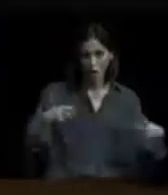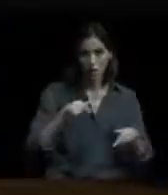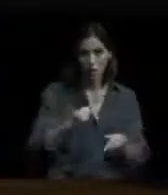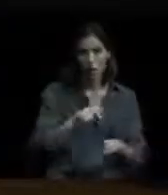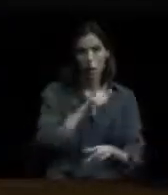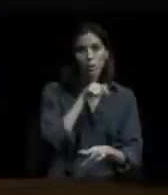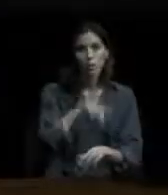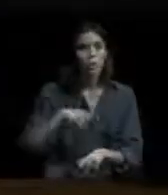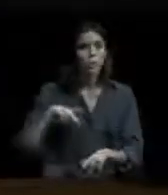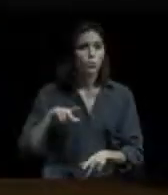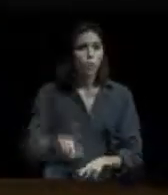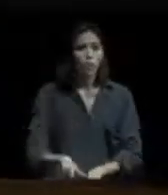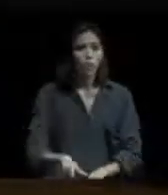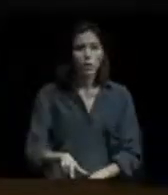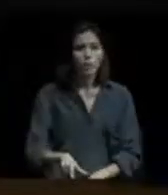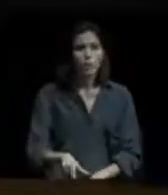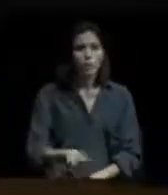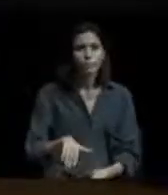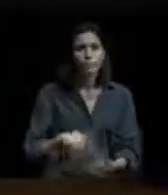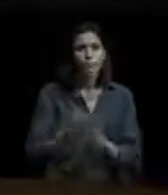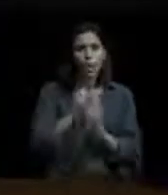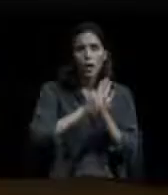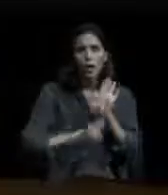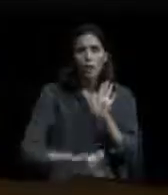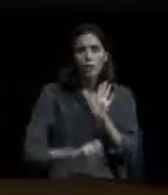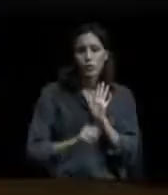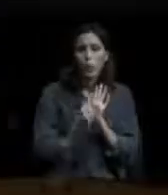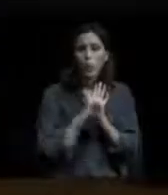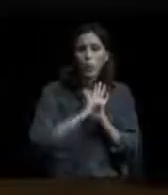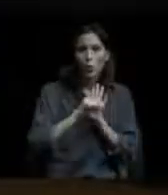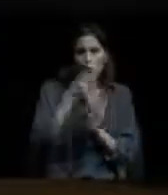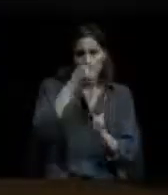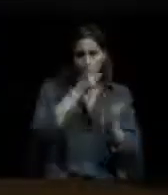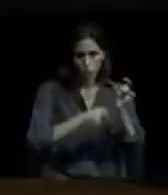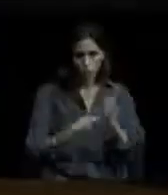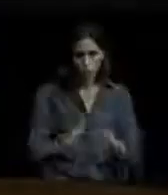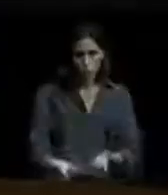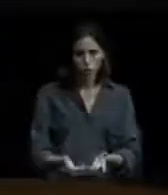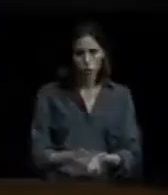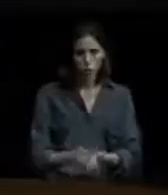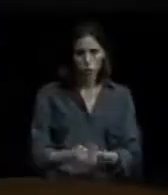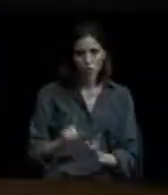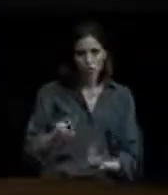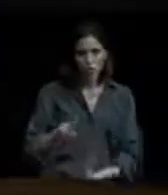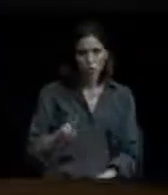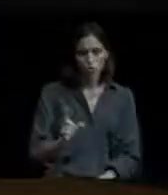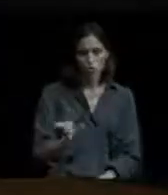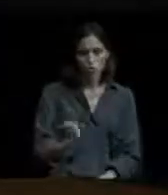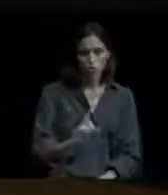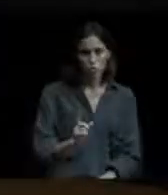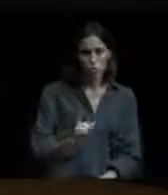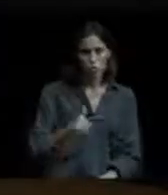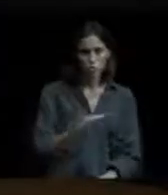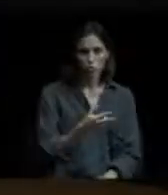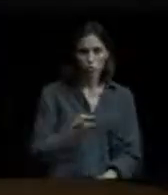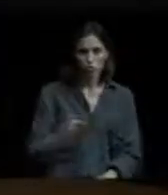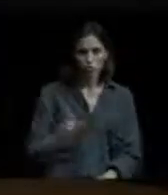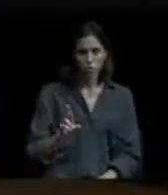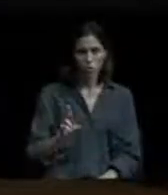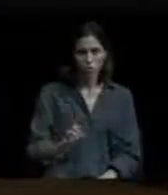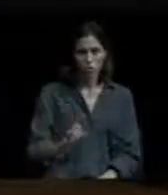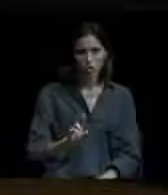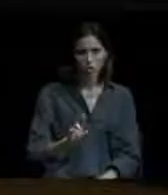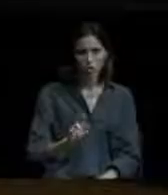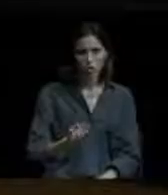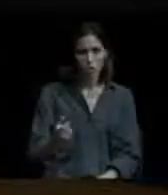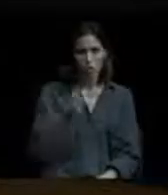em que frisava que Portugal estava a infringir regras comunitárias. Até que em julho a Câmara decidiu deixar cair a ideia de cobrar uma taxa a cada passageiro